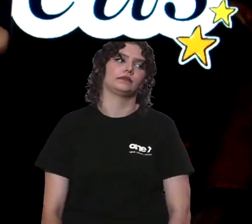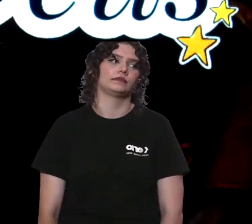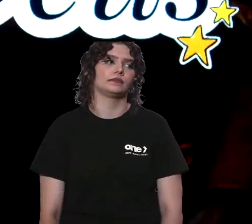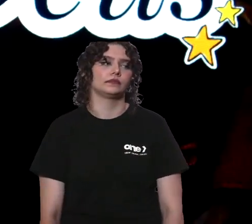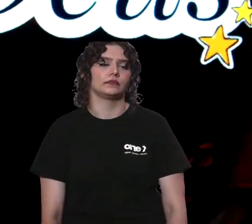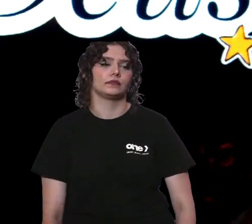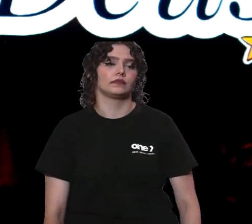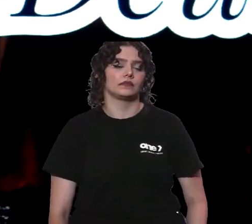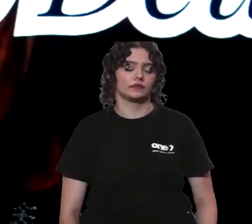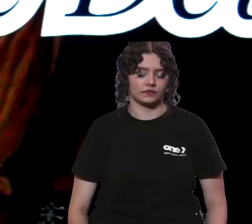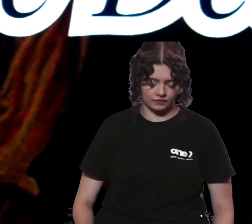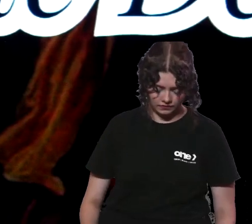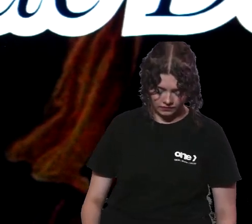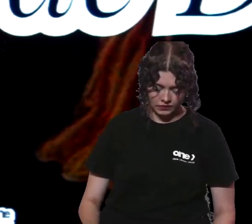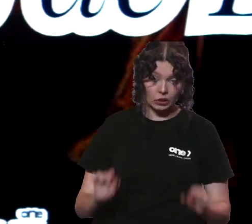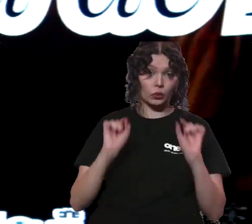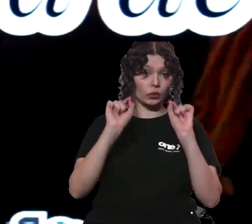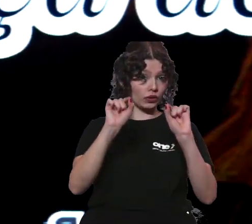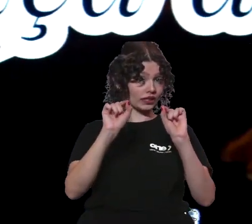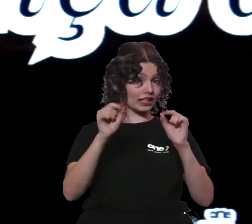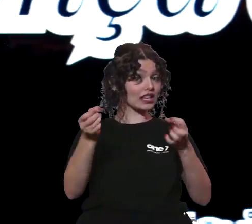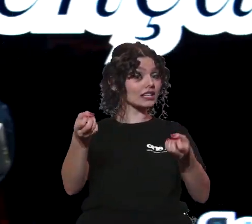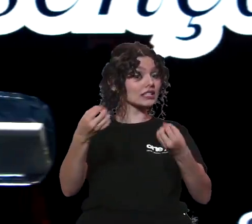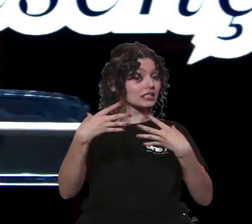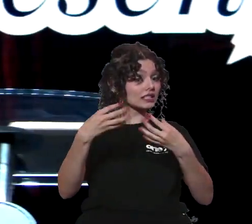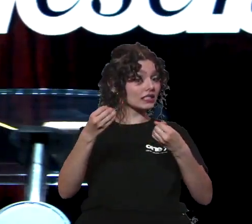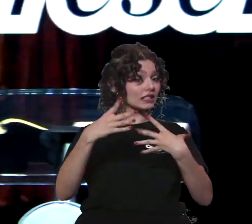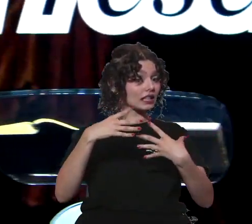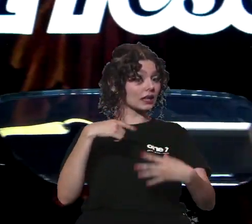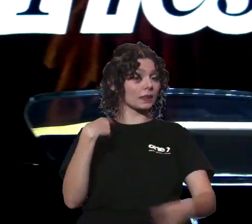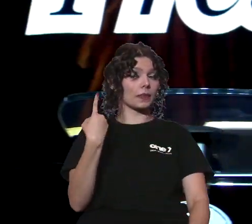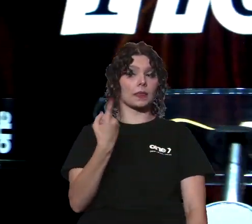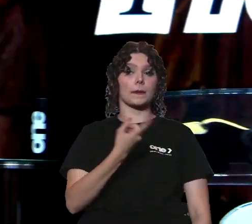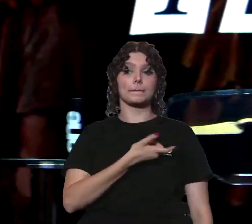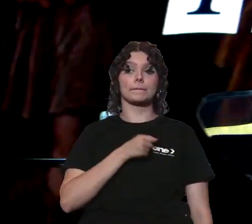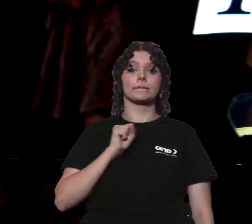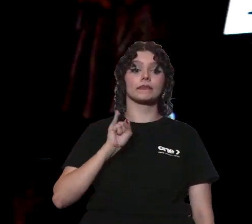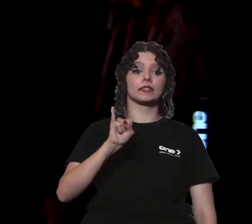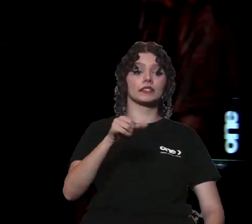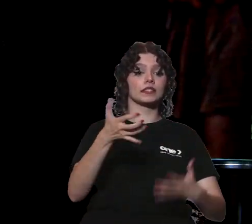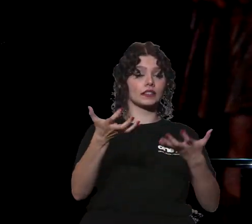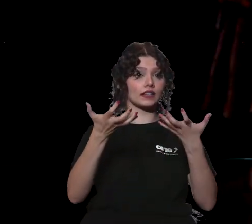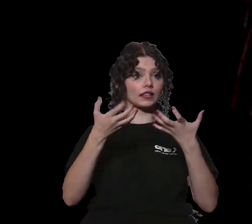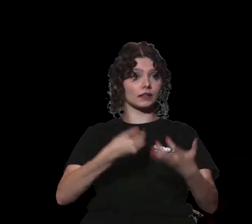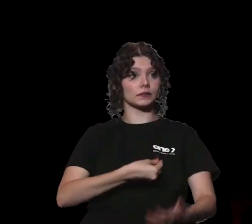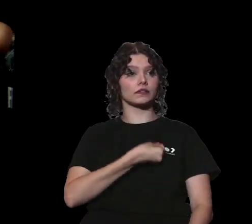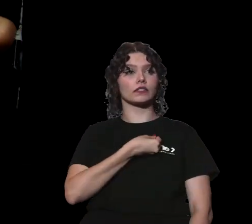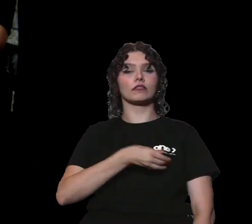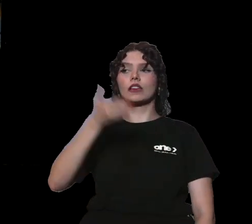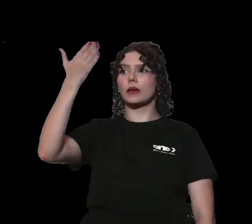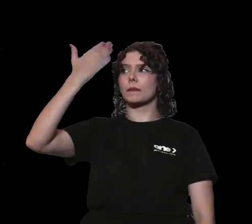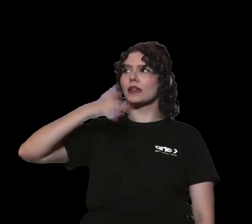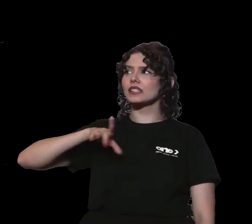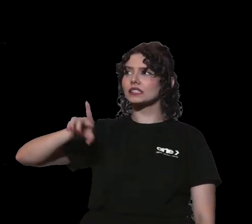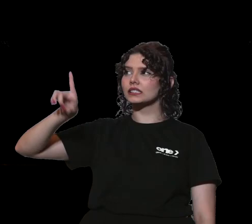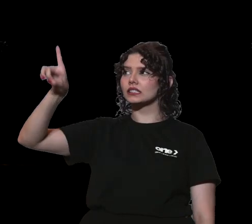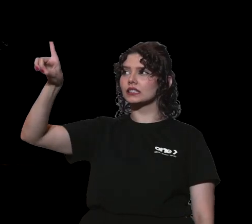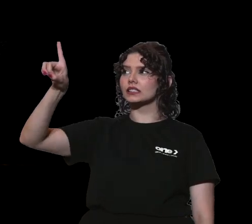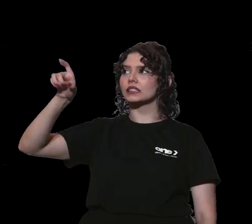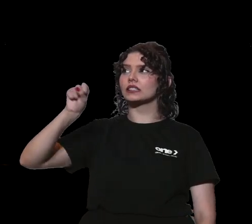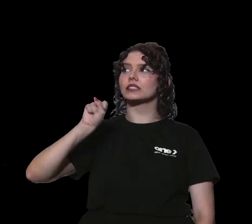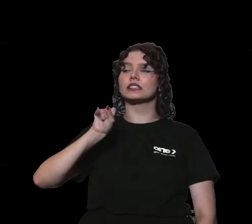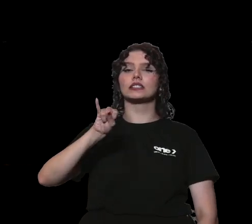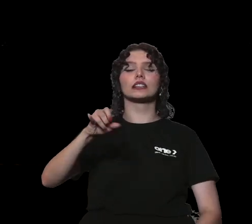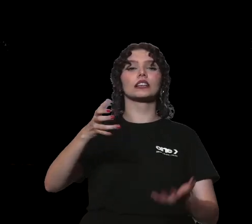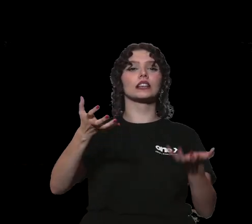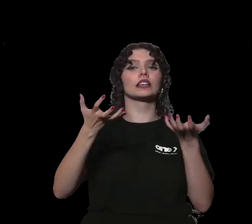E o que isso ensina para mim e para você? Se nós queremos viver a presença de Deus, se nós queremos